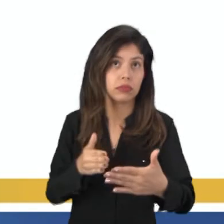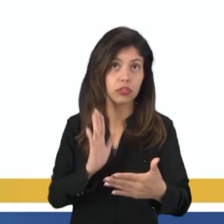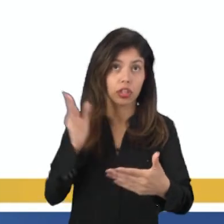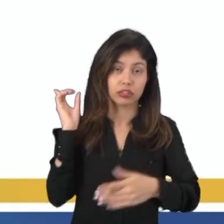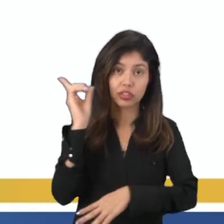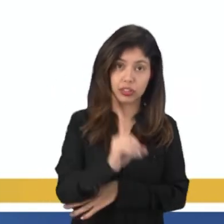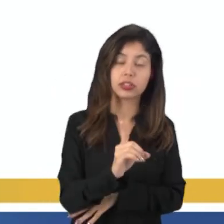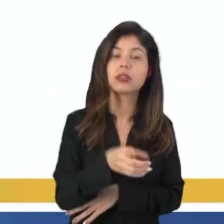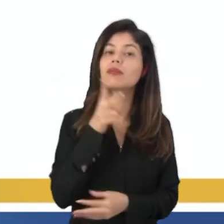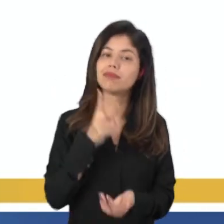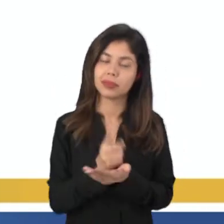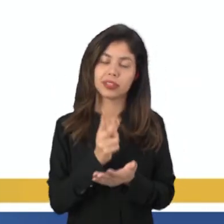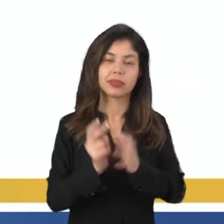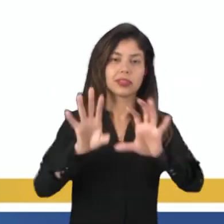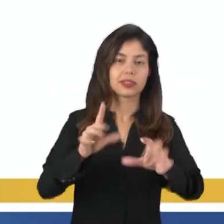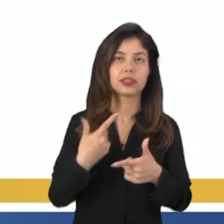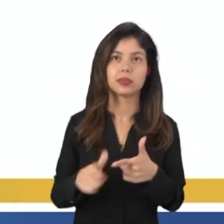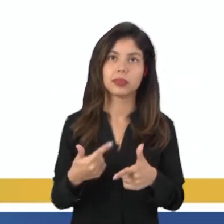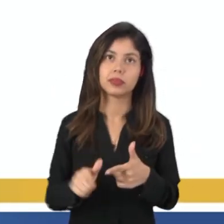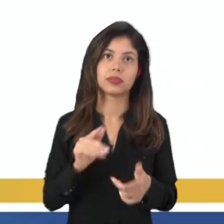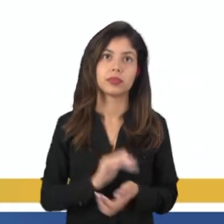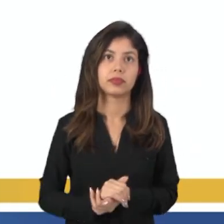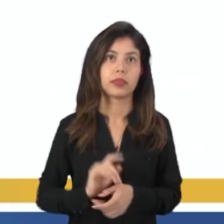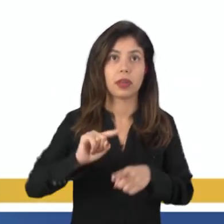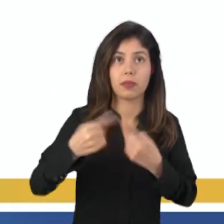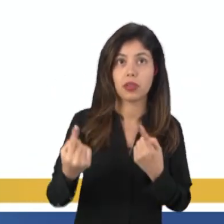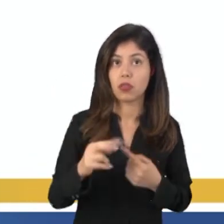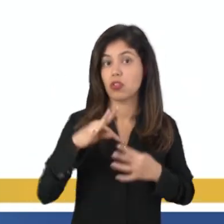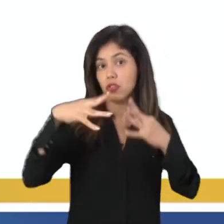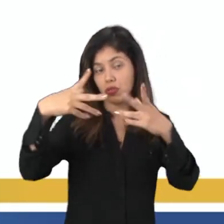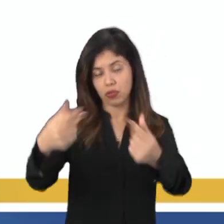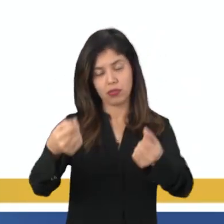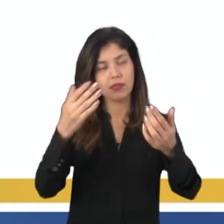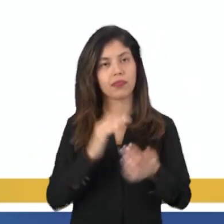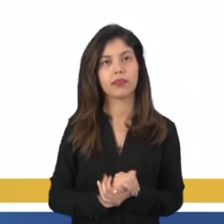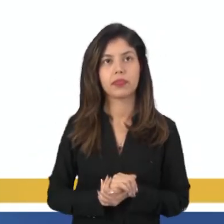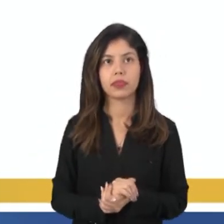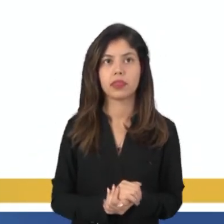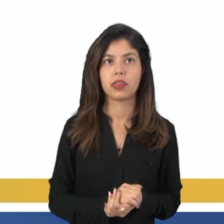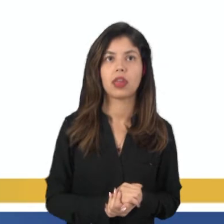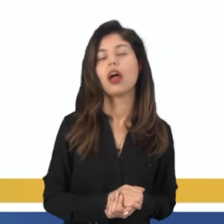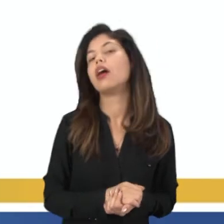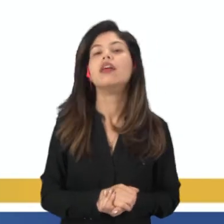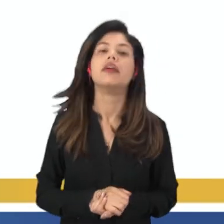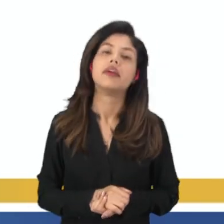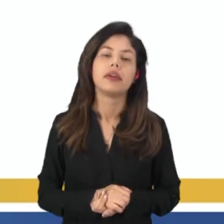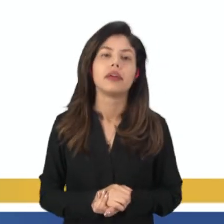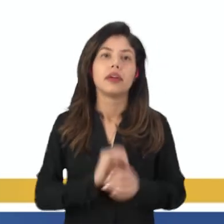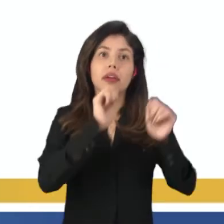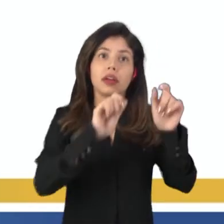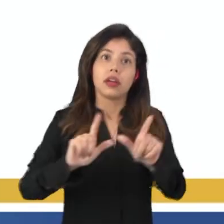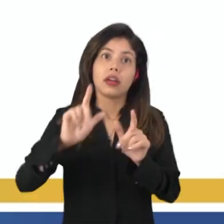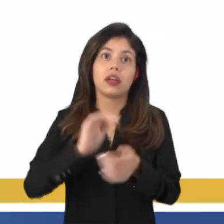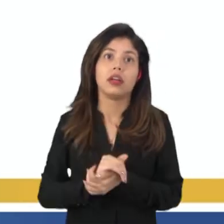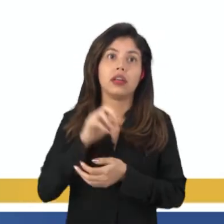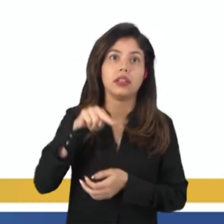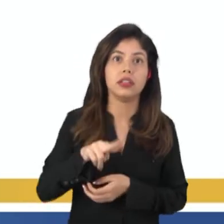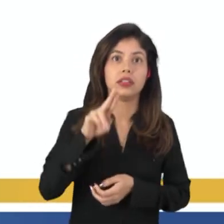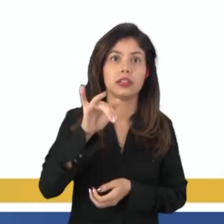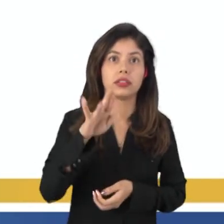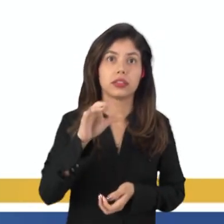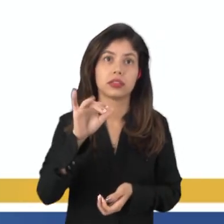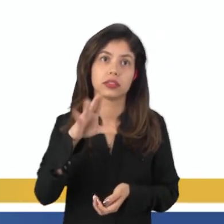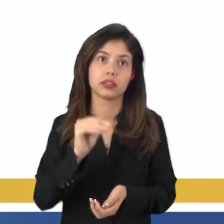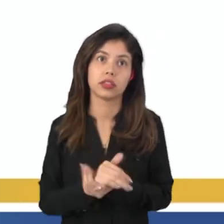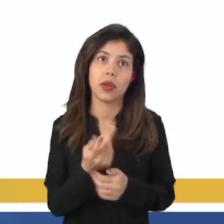de pulso. Mesmo assim, esse problema é só mais um entre todos machucados atribuídos à plataforma da Nintendo. Basta